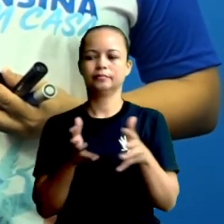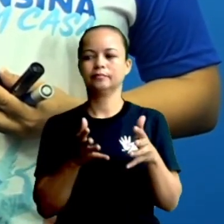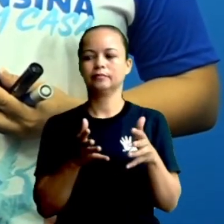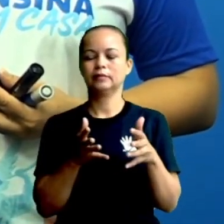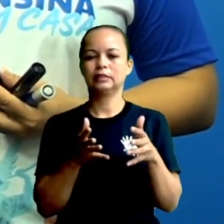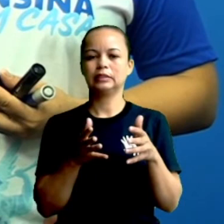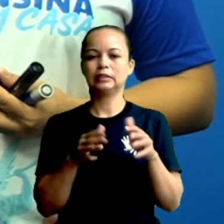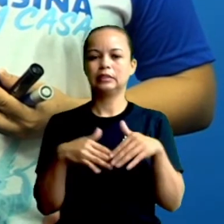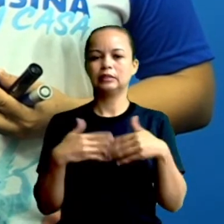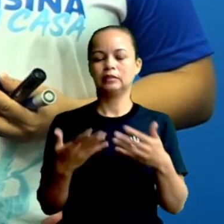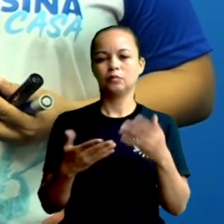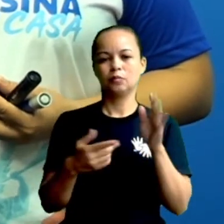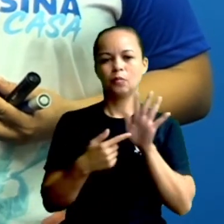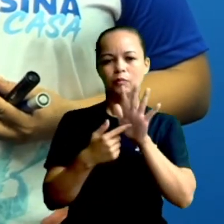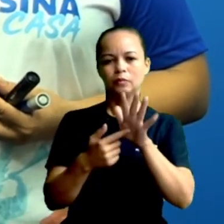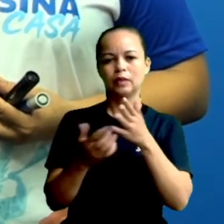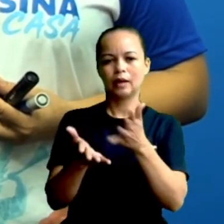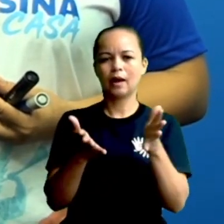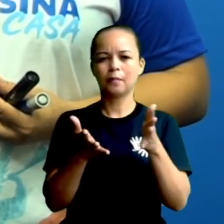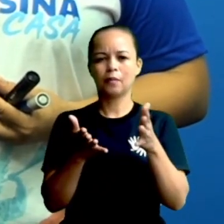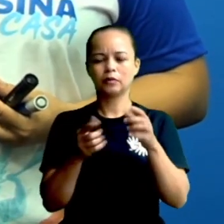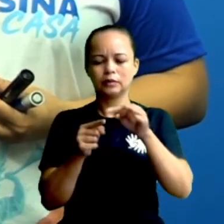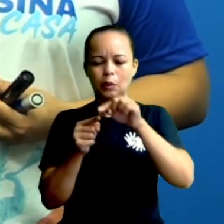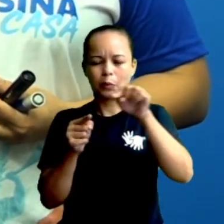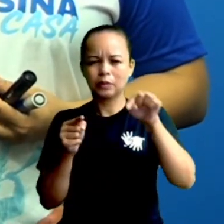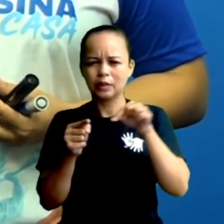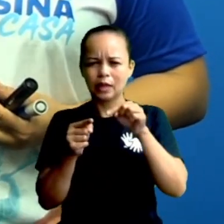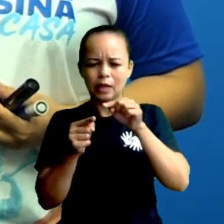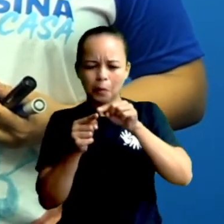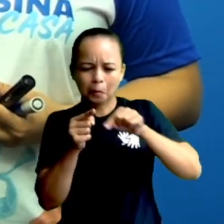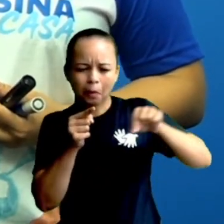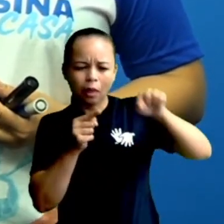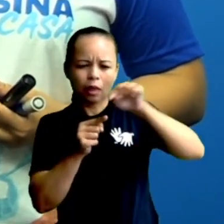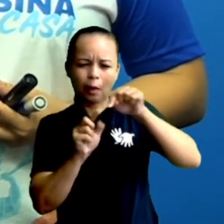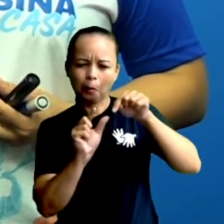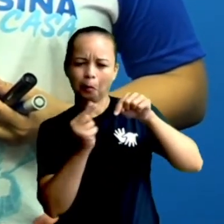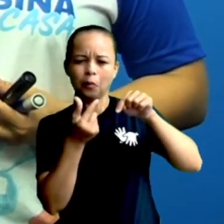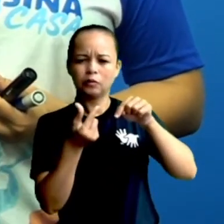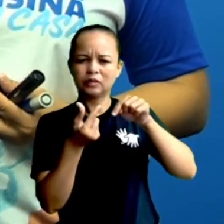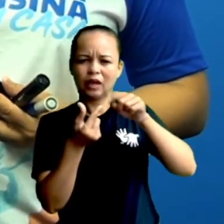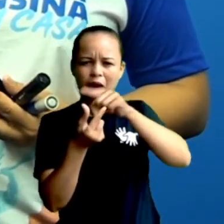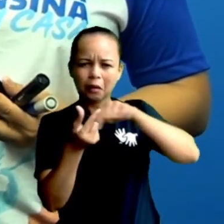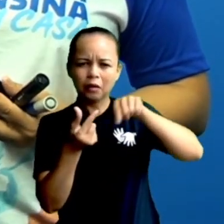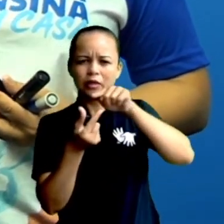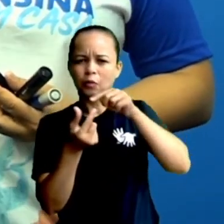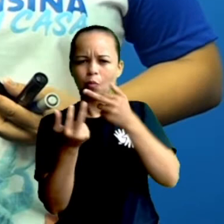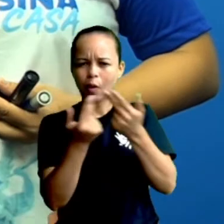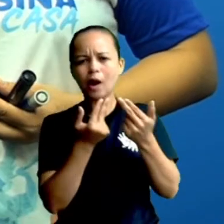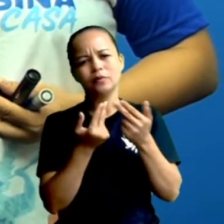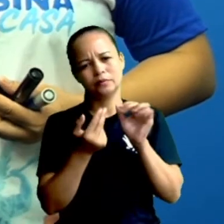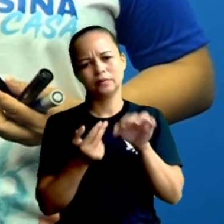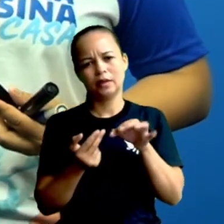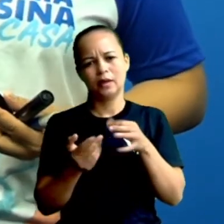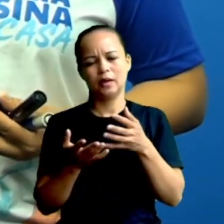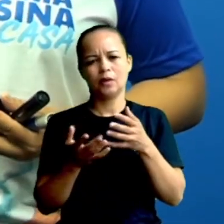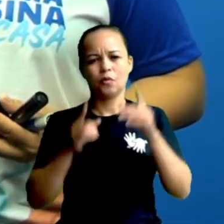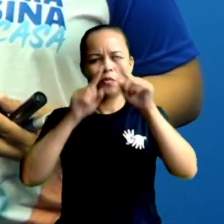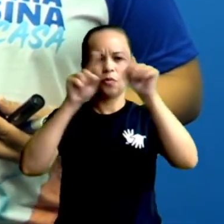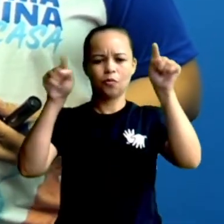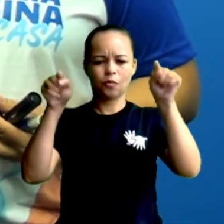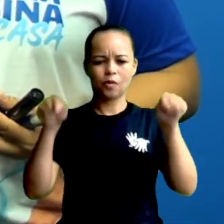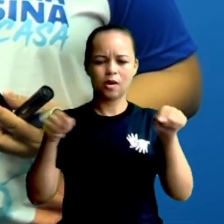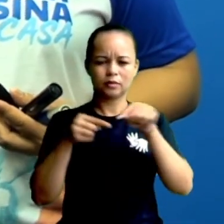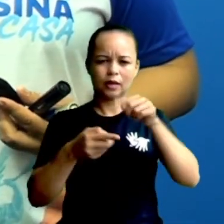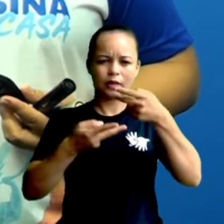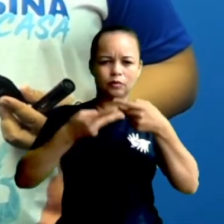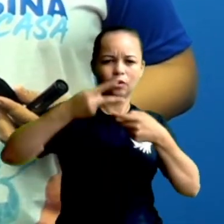mudar a posição dele, vai mudar alguma coisa? Não. Um quadrado, se eu botar ele cabeça para baixo, vai mudar alguma